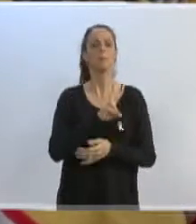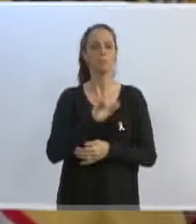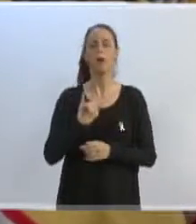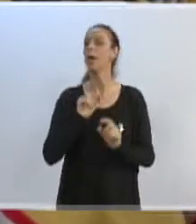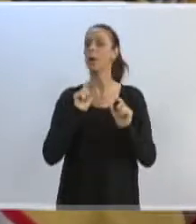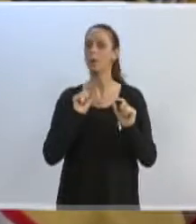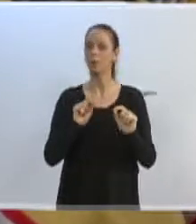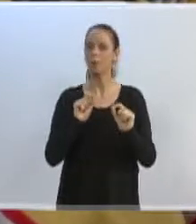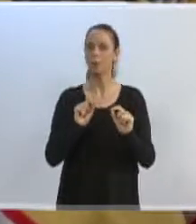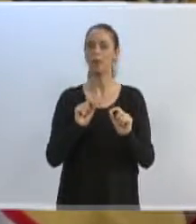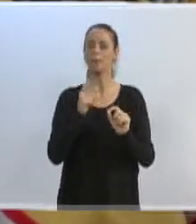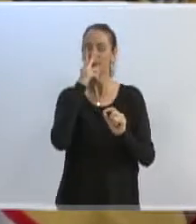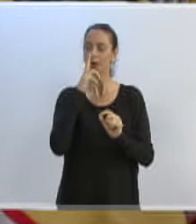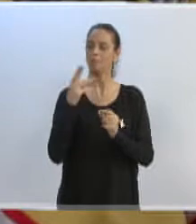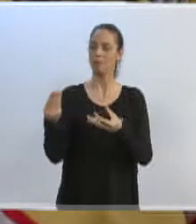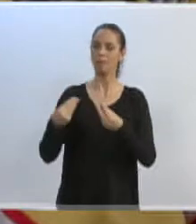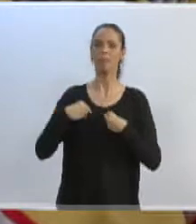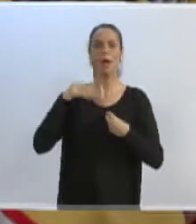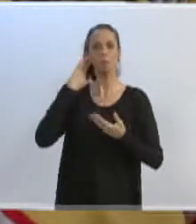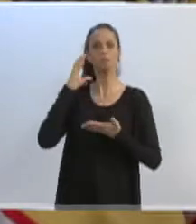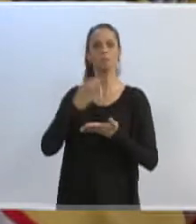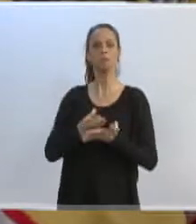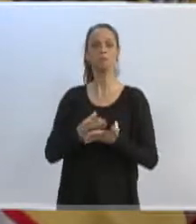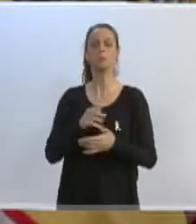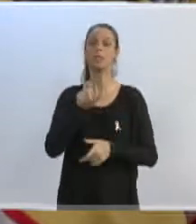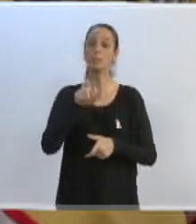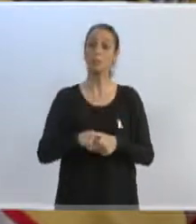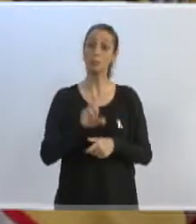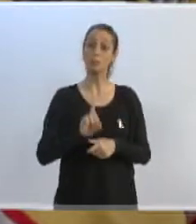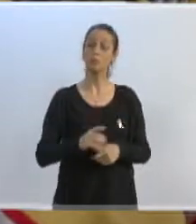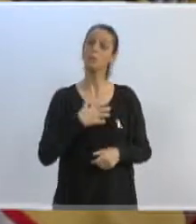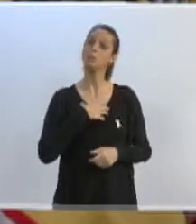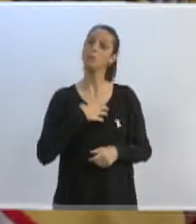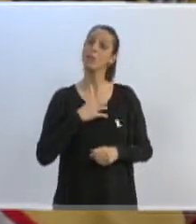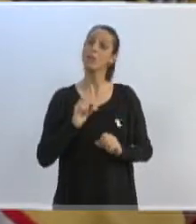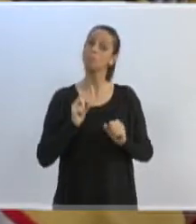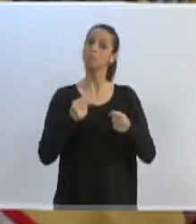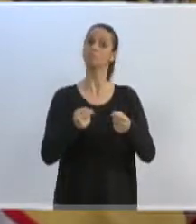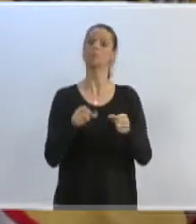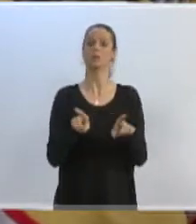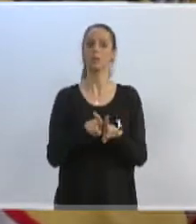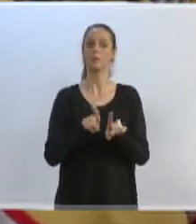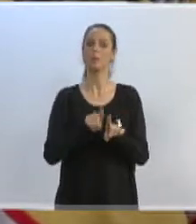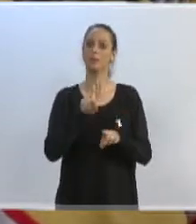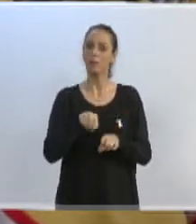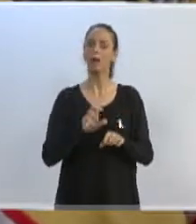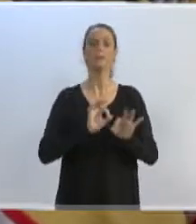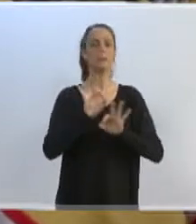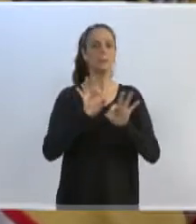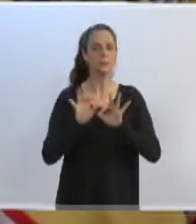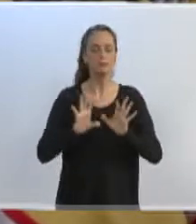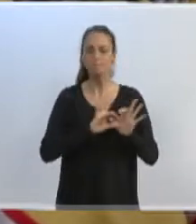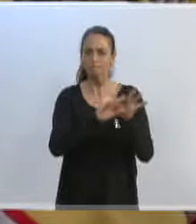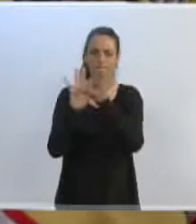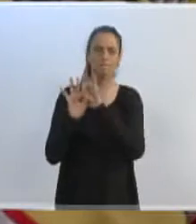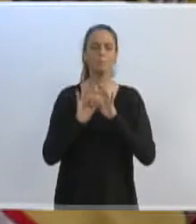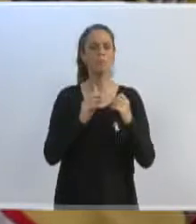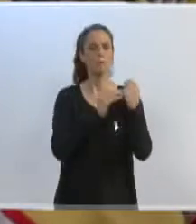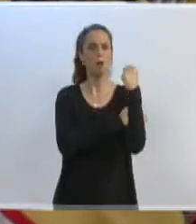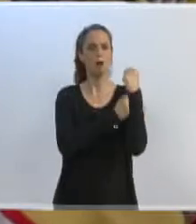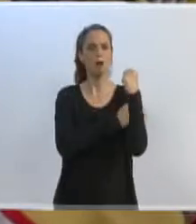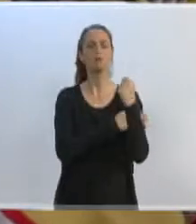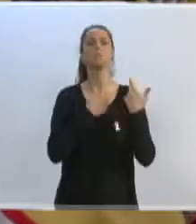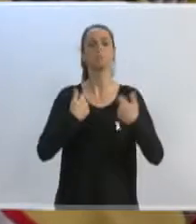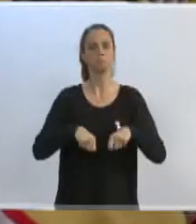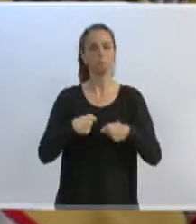passam essa credibilidade, essa força para as pessoas com deficiência. Então, a gente tendo essa macroestrutura fortalecida, acreditamos que as